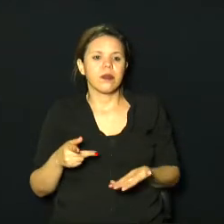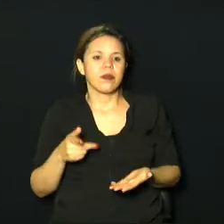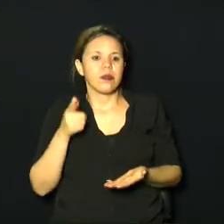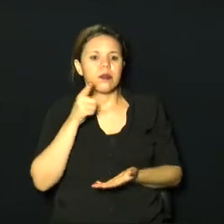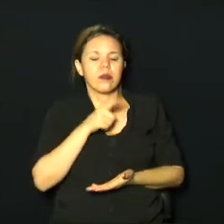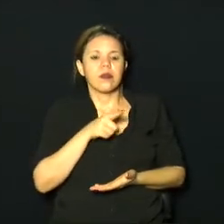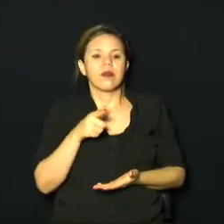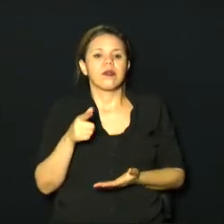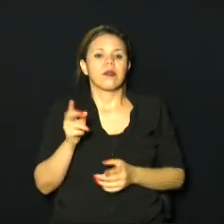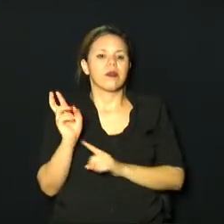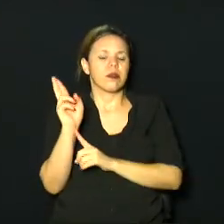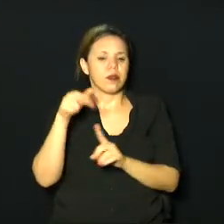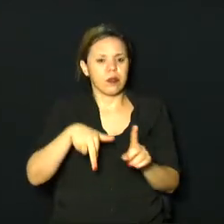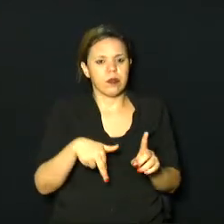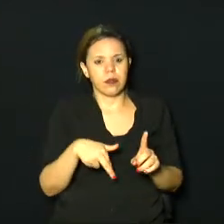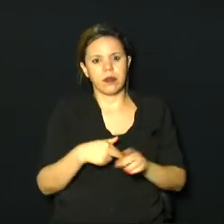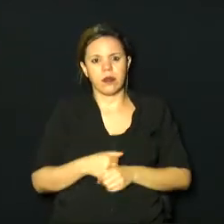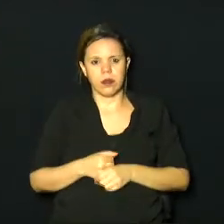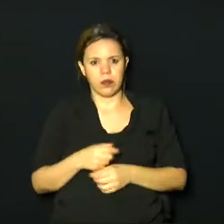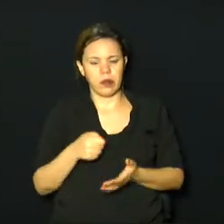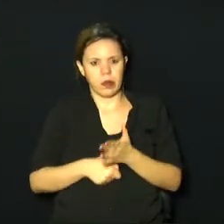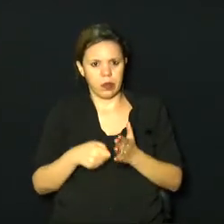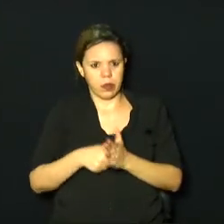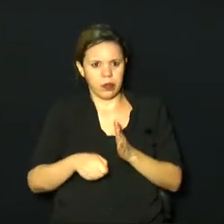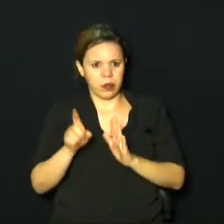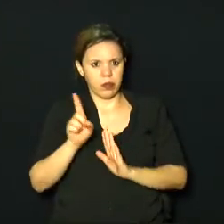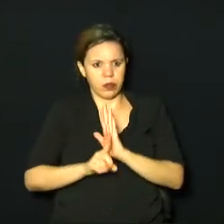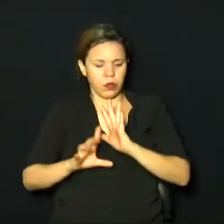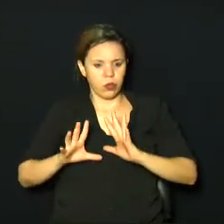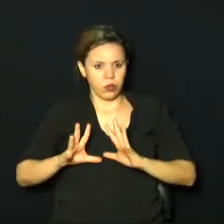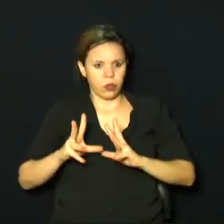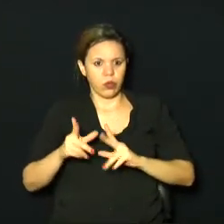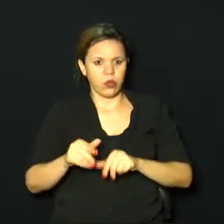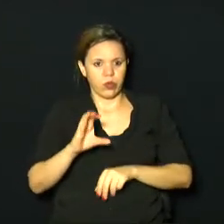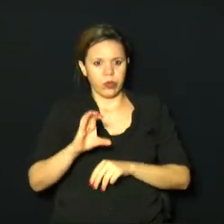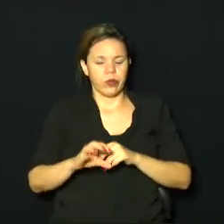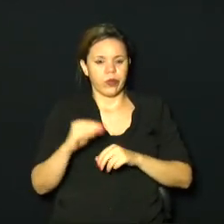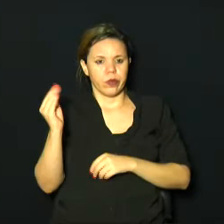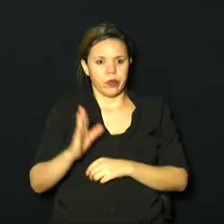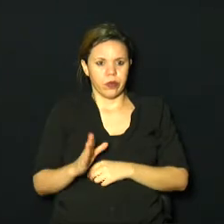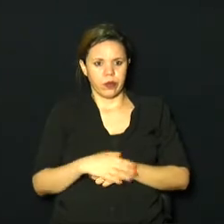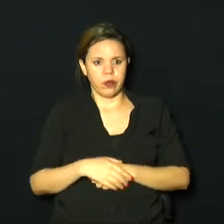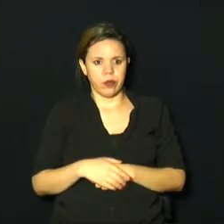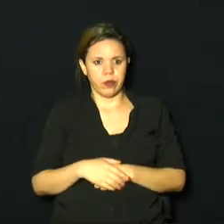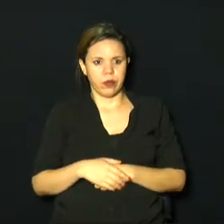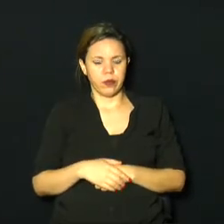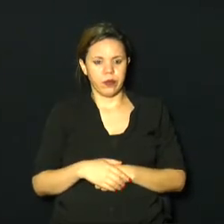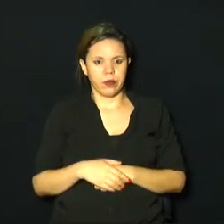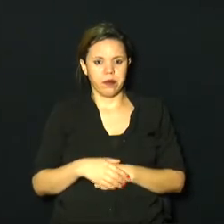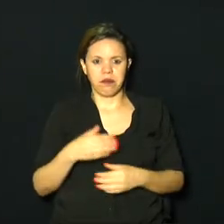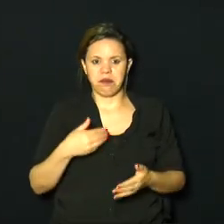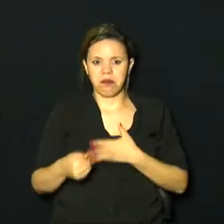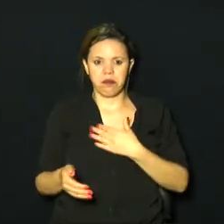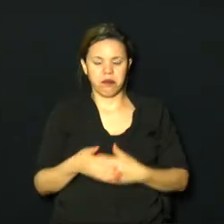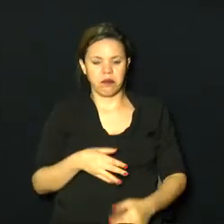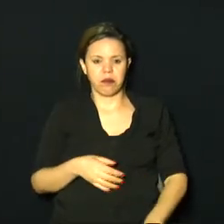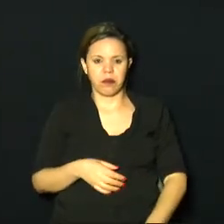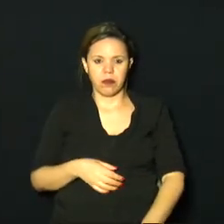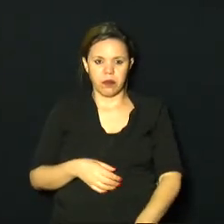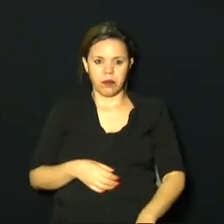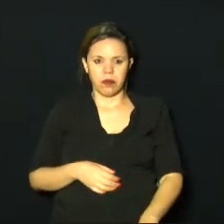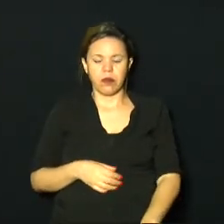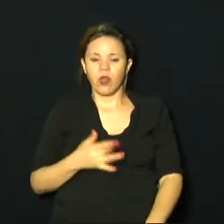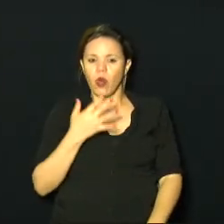para representar, para lutar pelo direito de todo cidadão brasileiro, independente de cor,